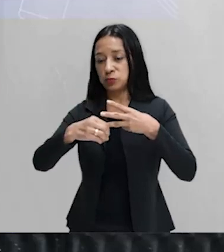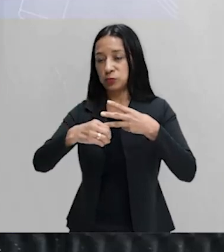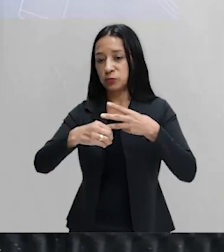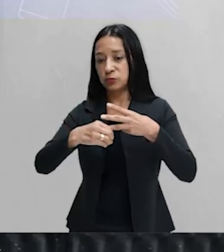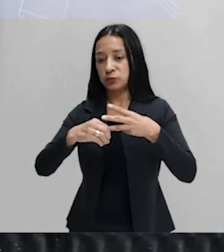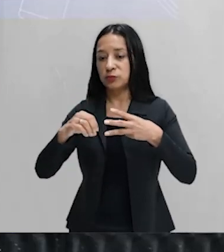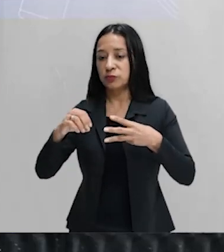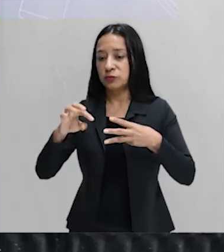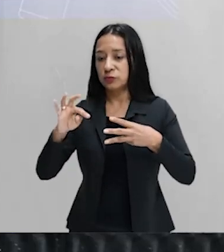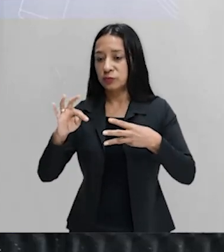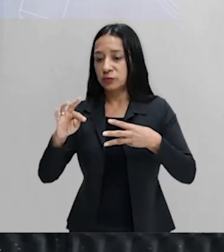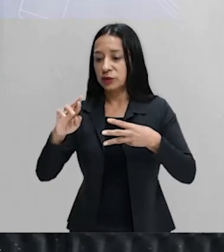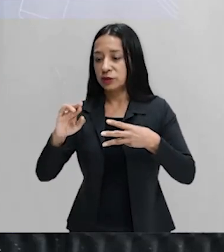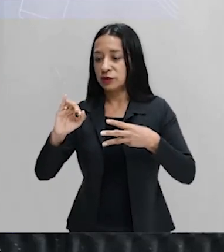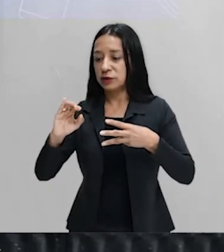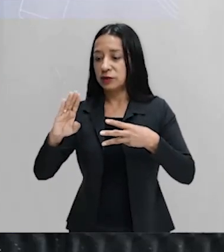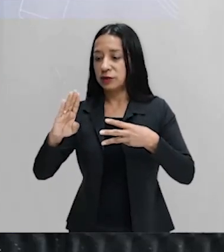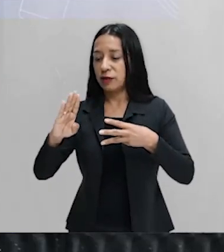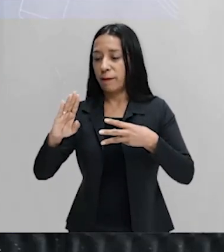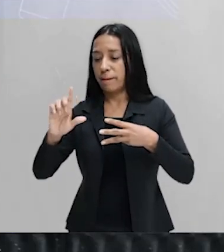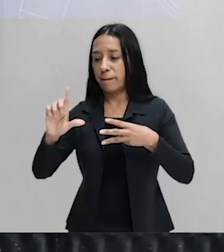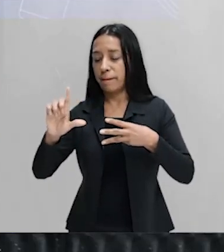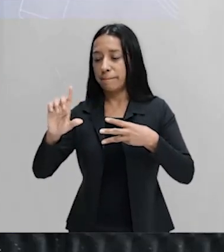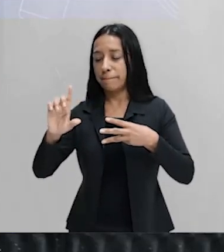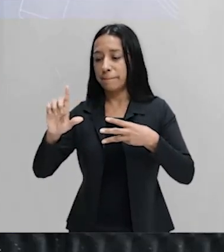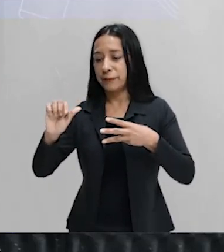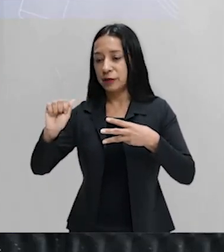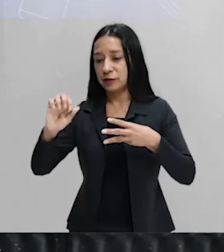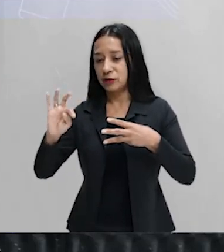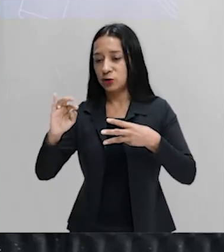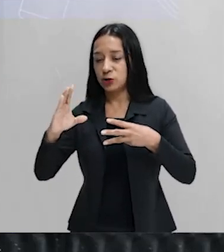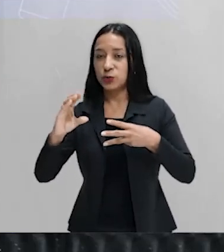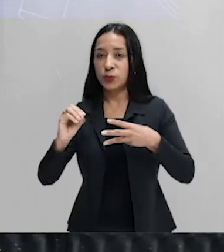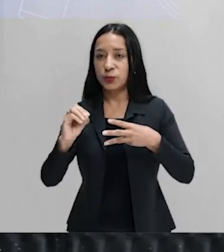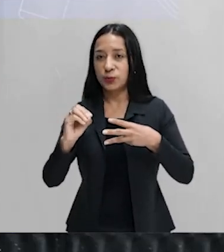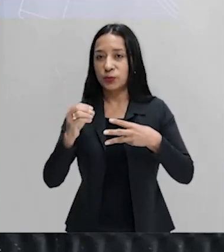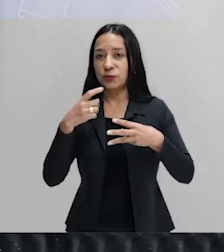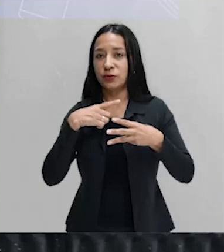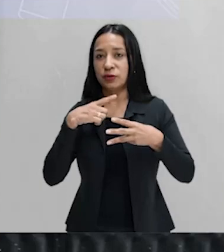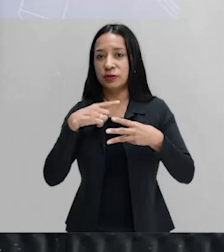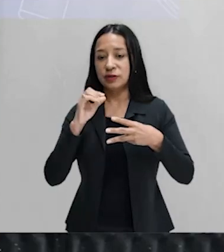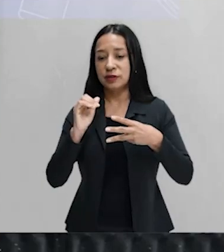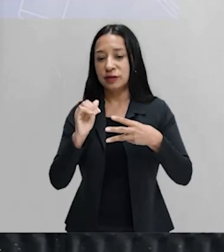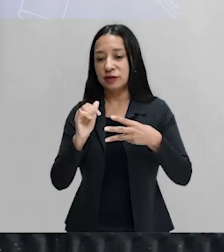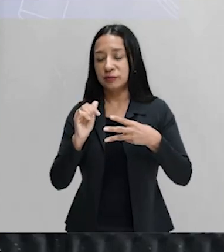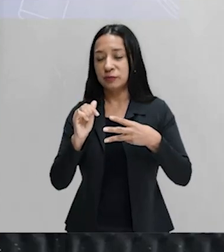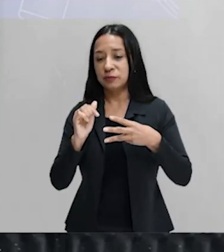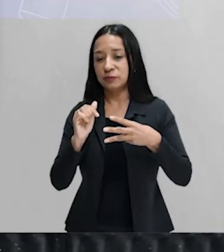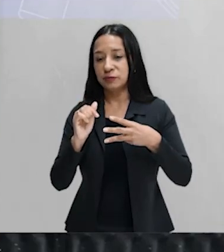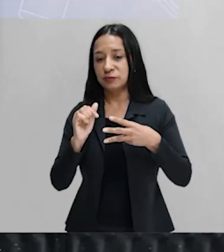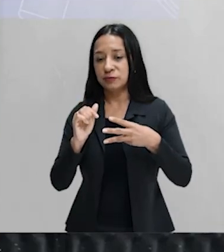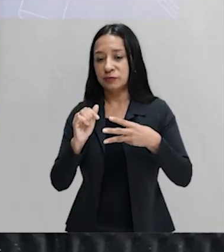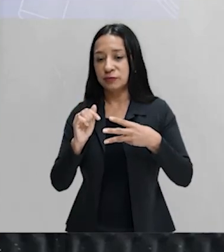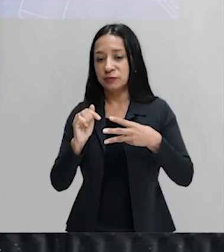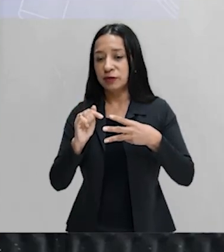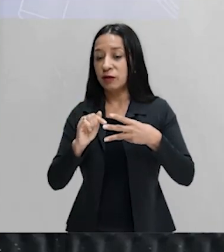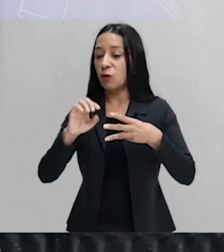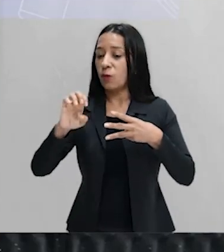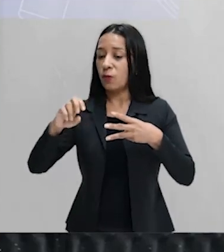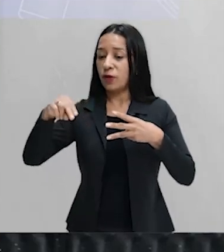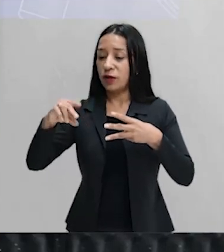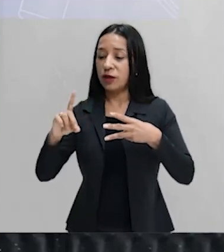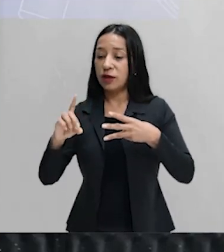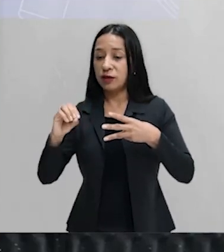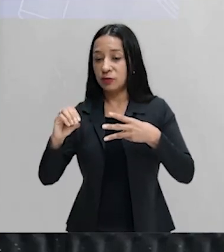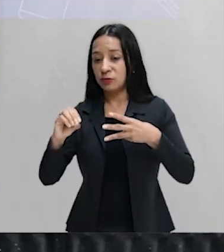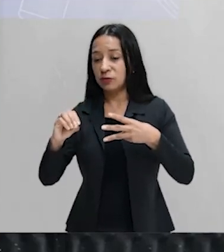é triblástico. Quer dizer que ele vai ter, além do ectoderma, ele vai ter o endoderma